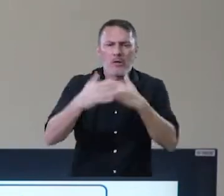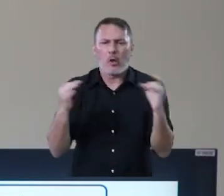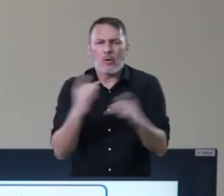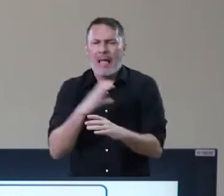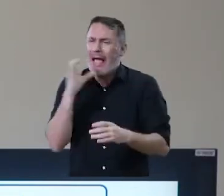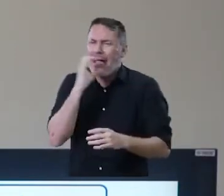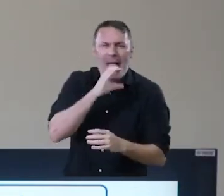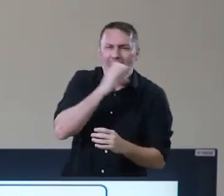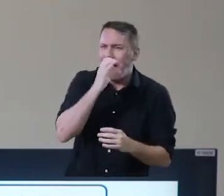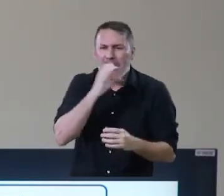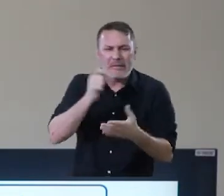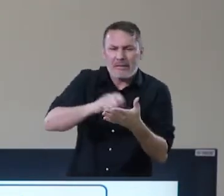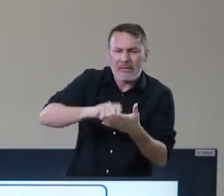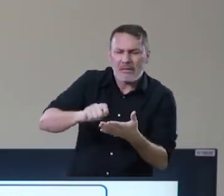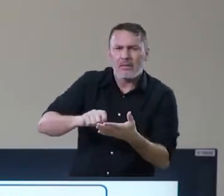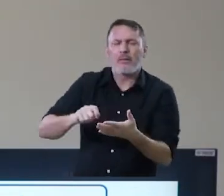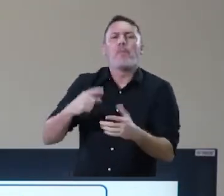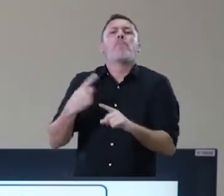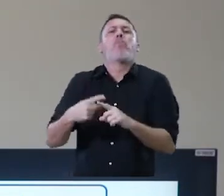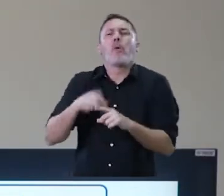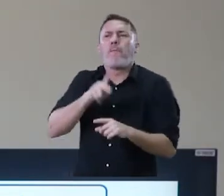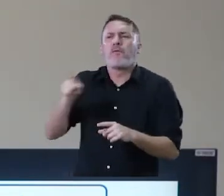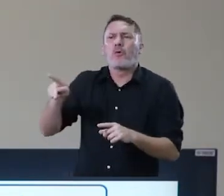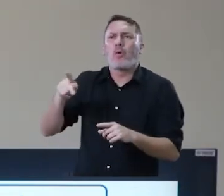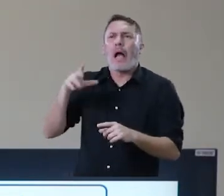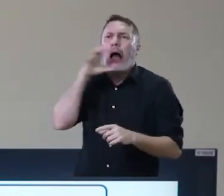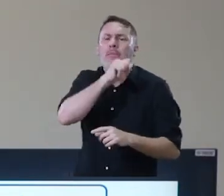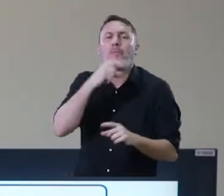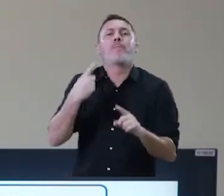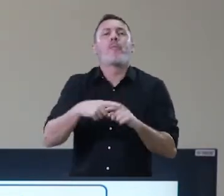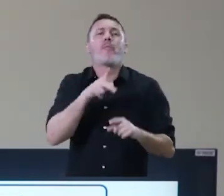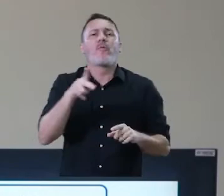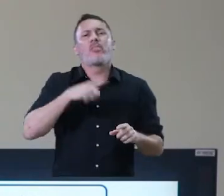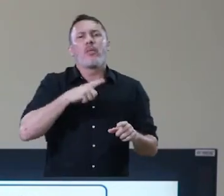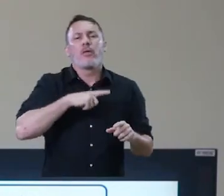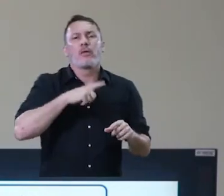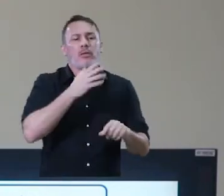isso no desenvolvimento, isso na conclusão. Ah, por que você é professor? Não, porque nós estamos a todo